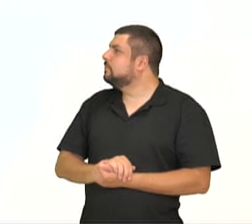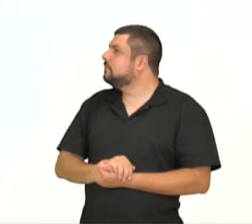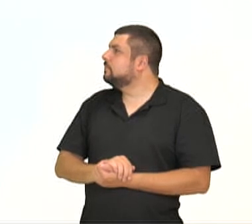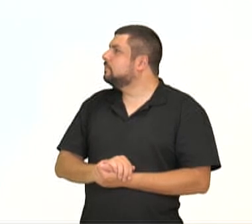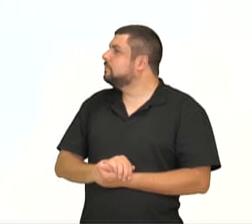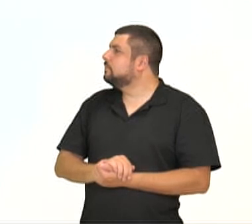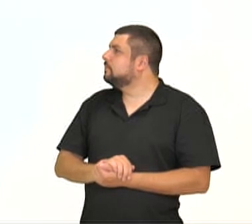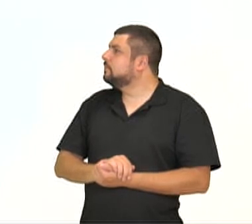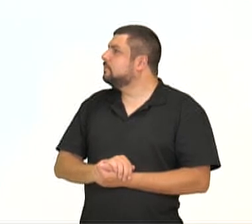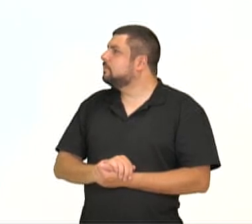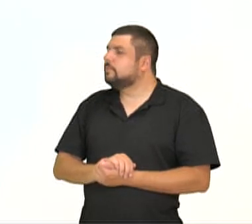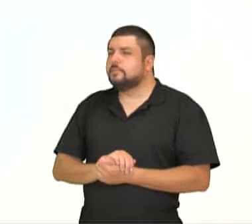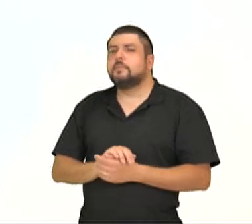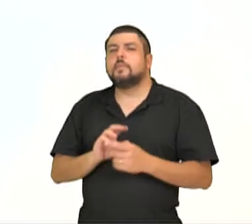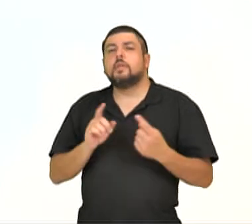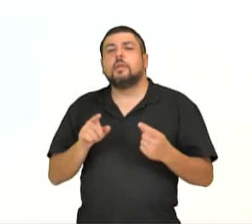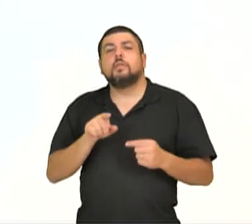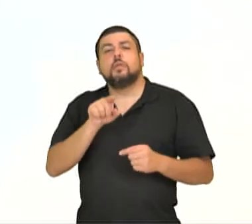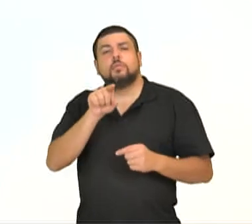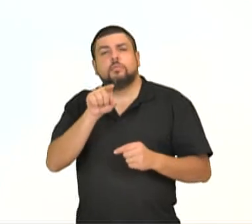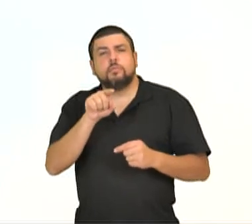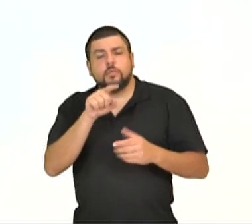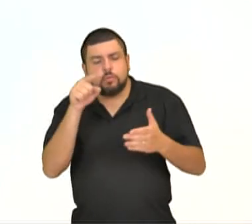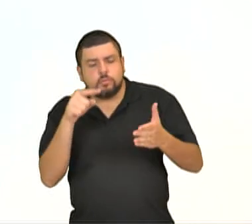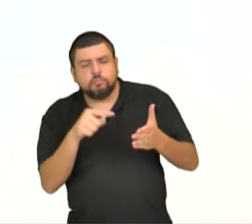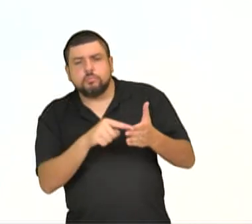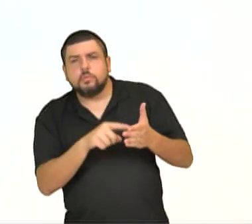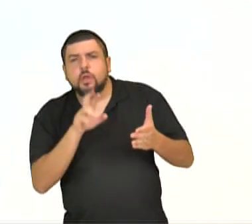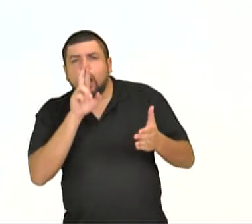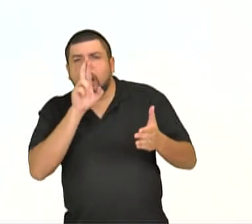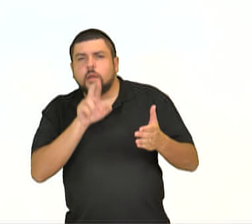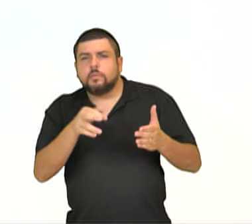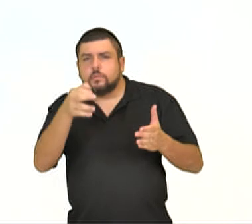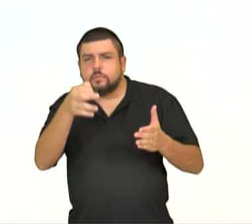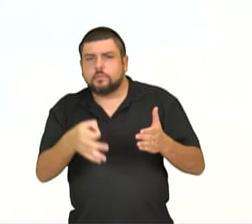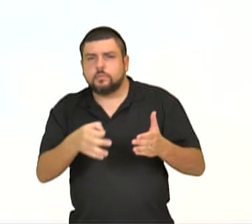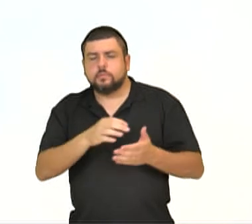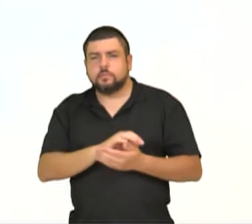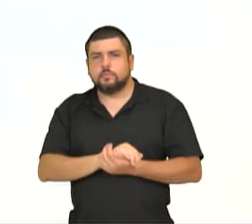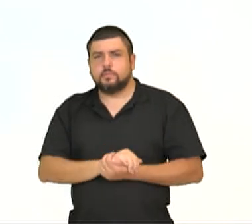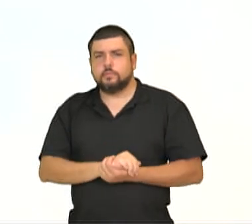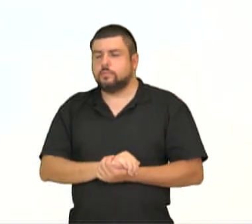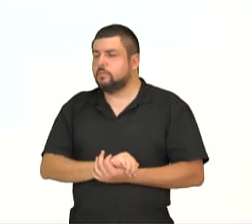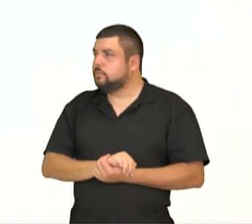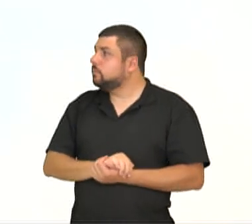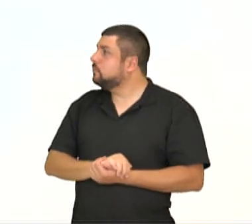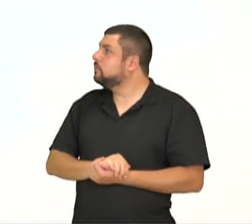correta. Indica tu a resposta correta. Letra C.